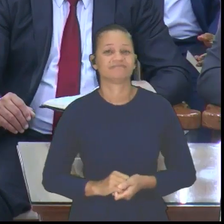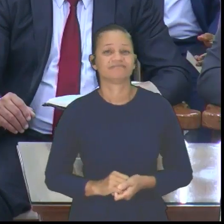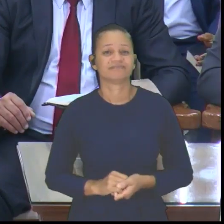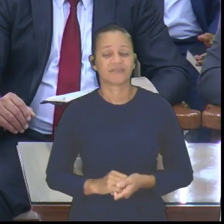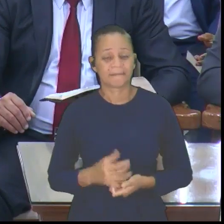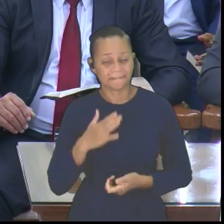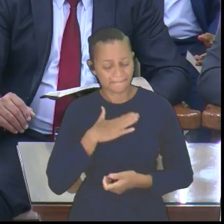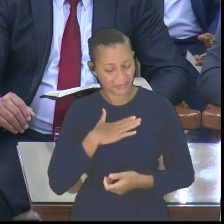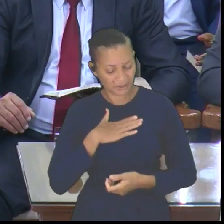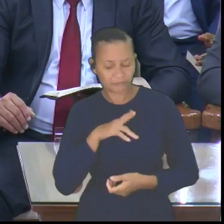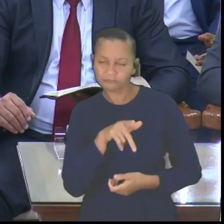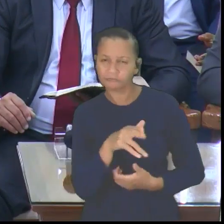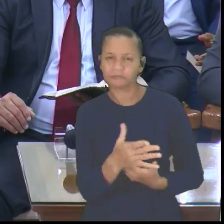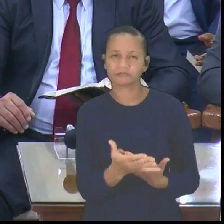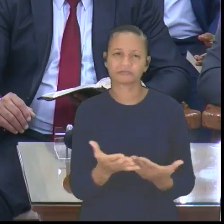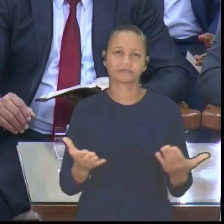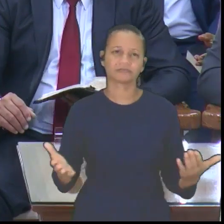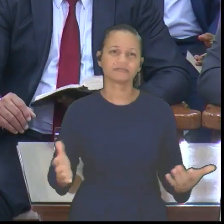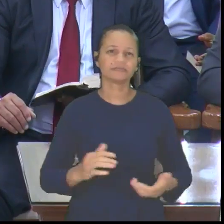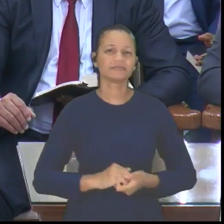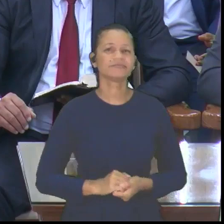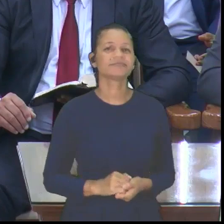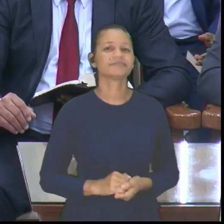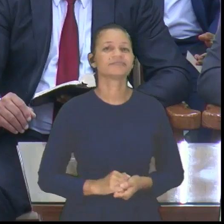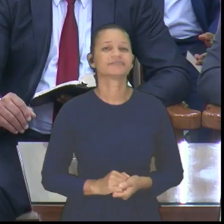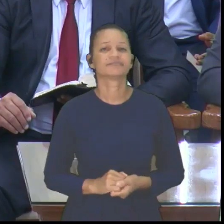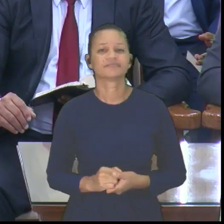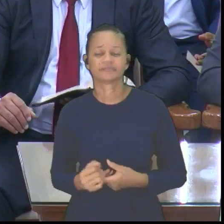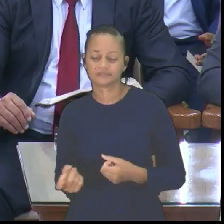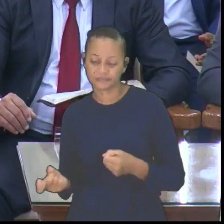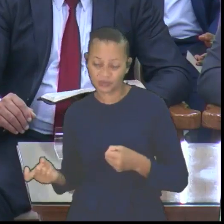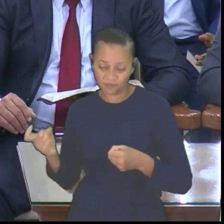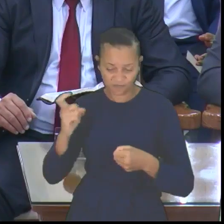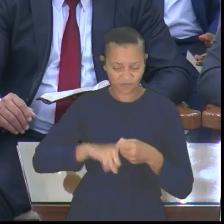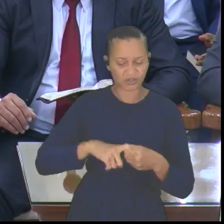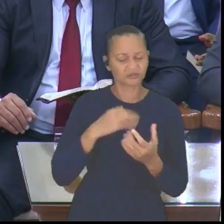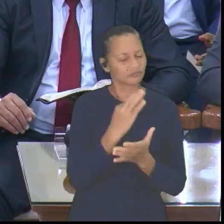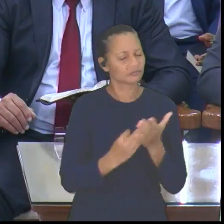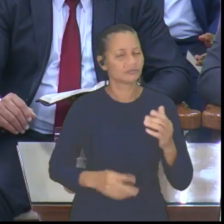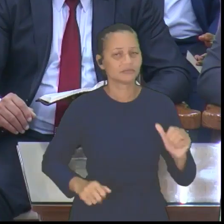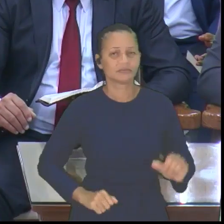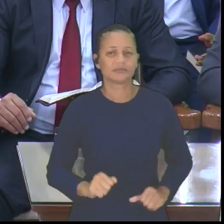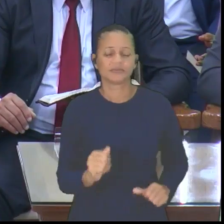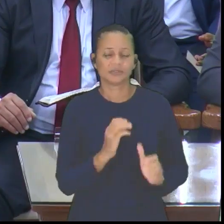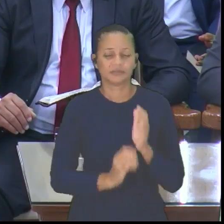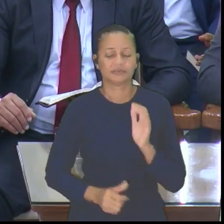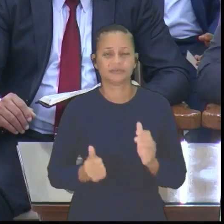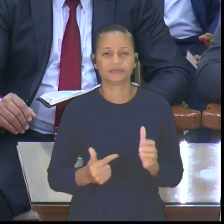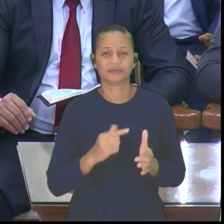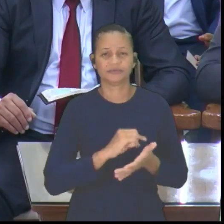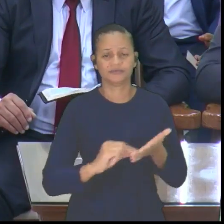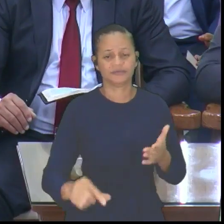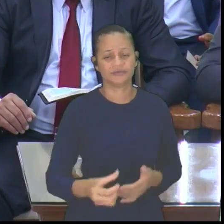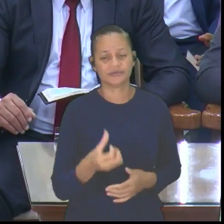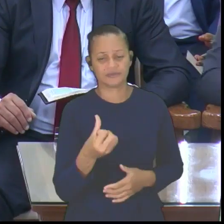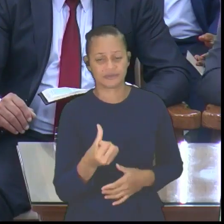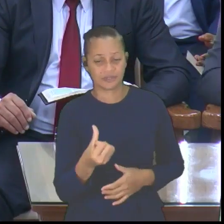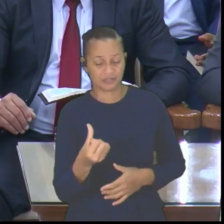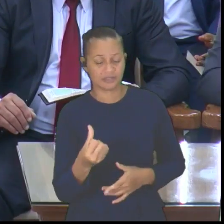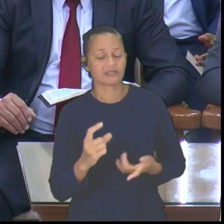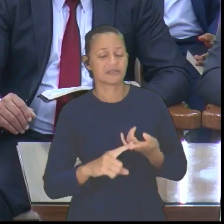Então, meus irmãos, volta ao texto de Atos capítulo 12, versículo 6 e o 7 a